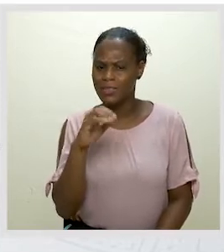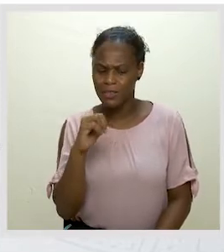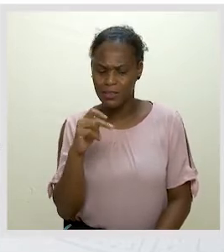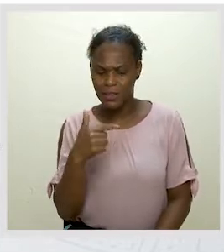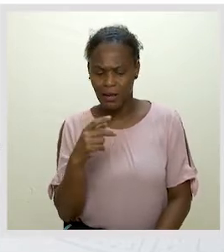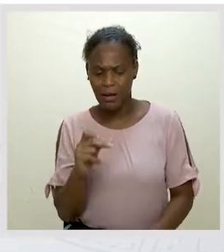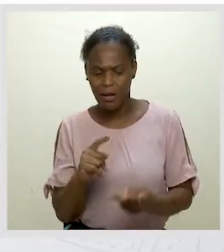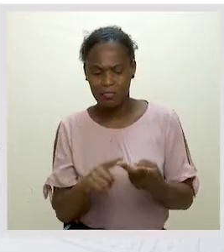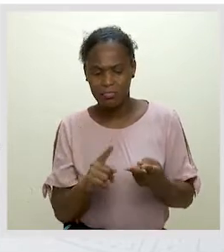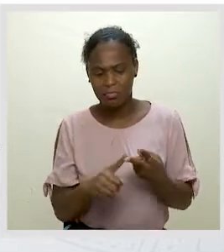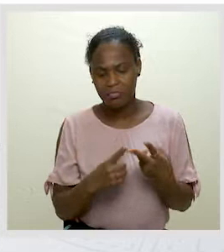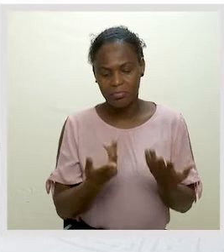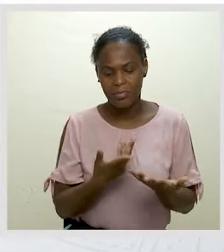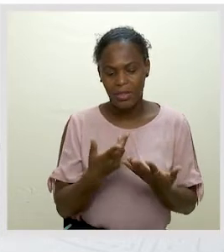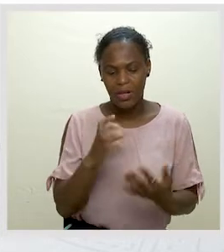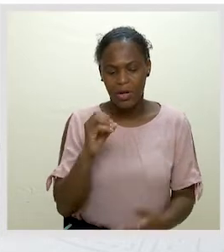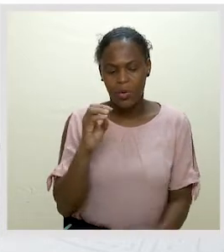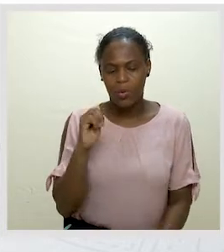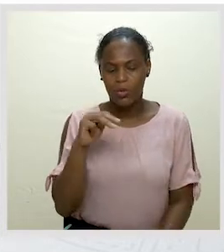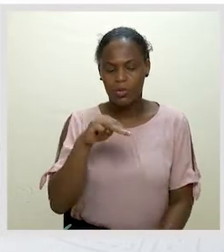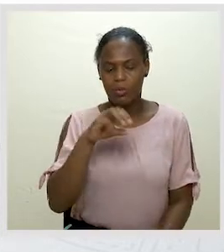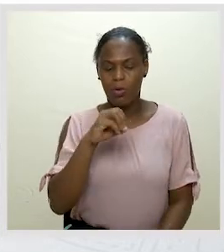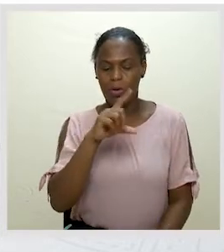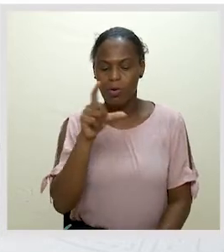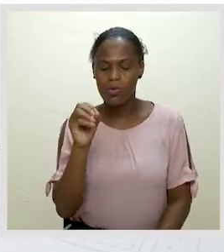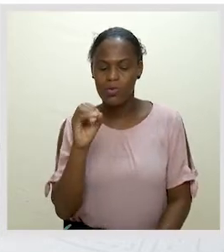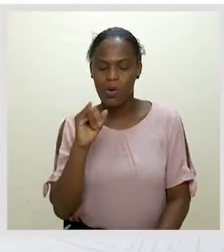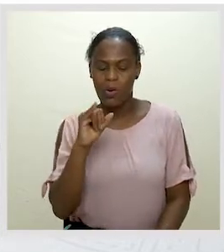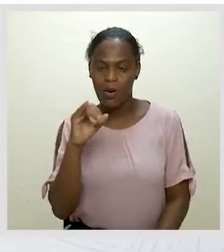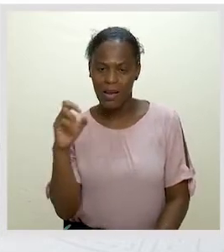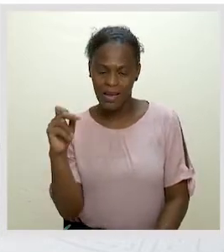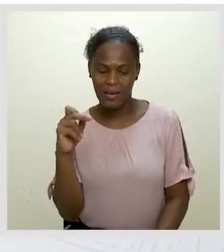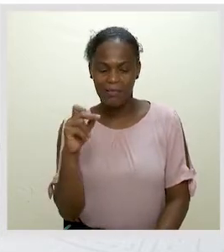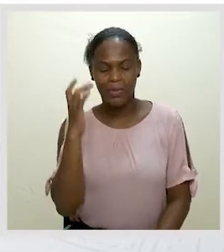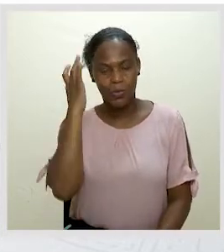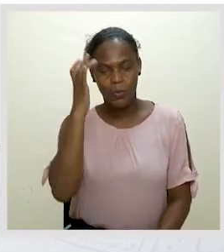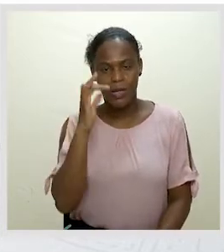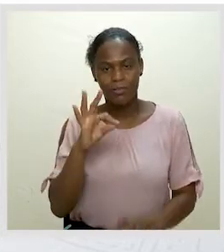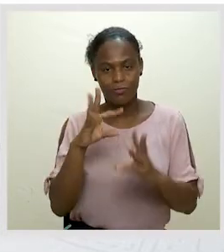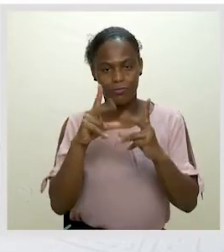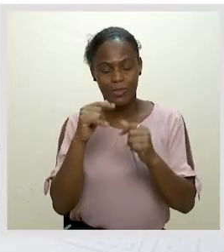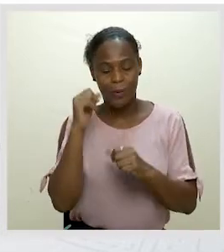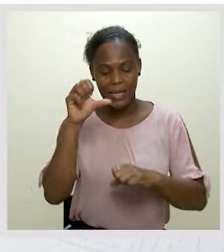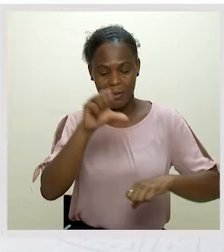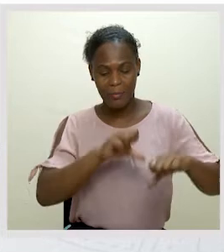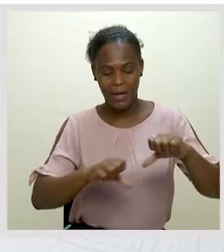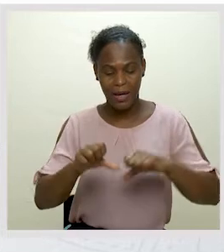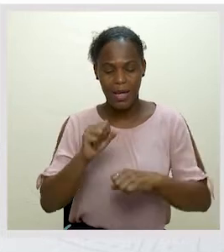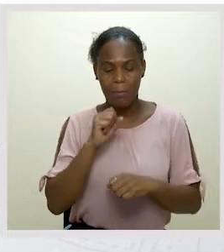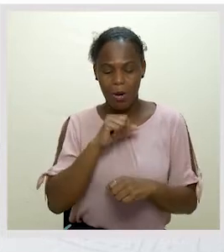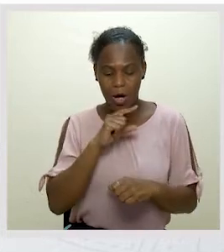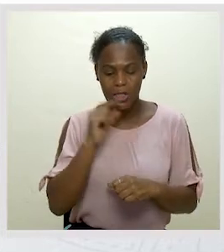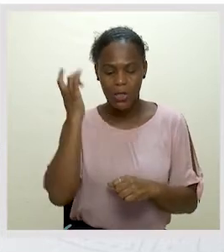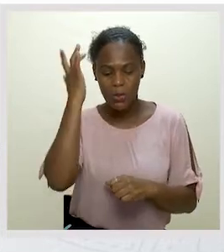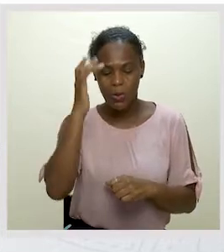da biogênese, teoria cosmozóica, teoria da evolução química, que é a hipótese